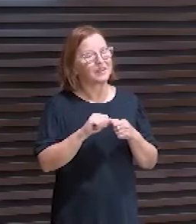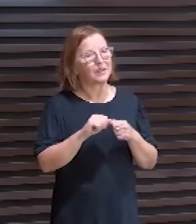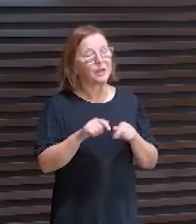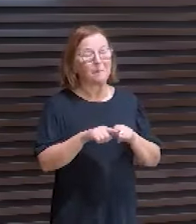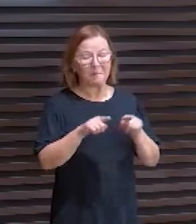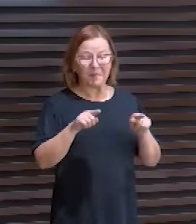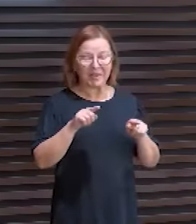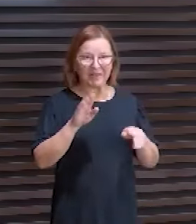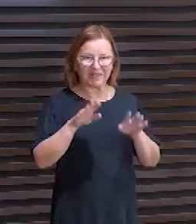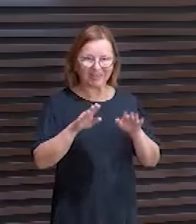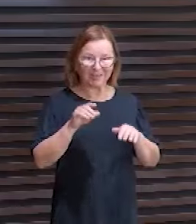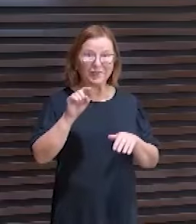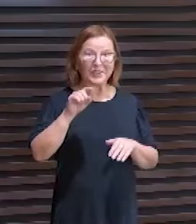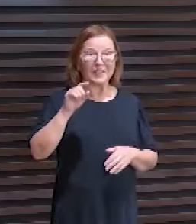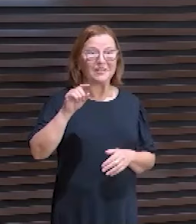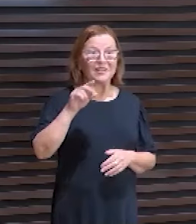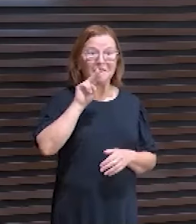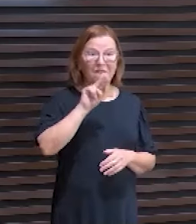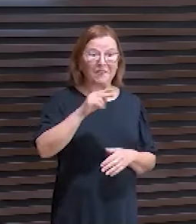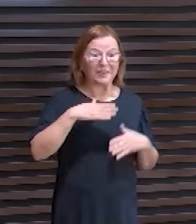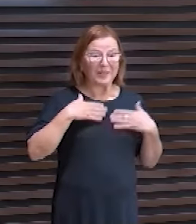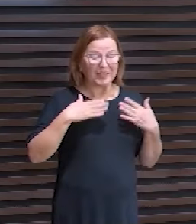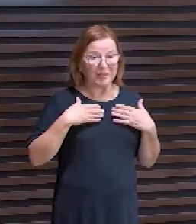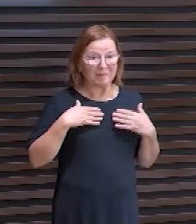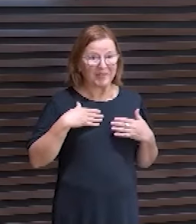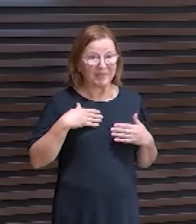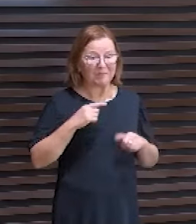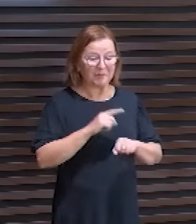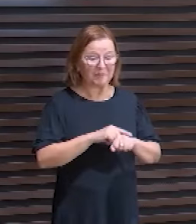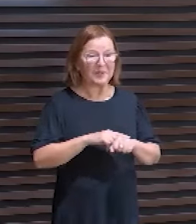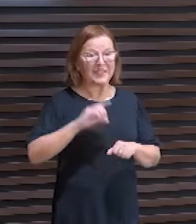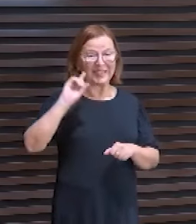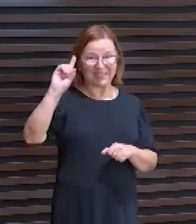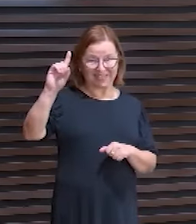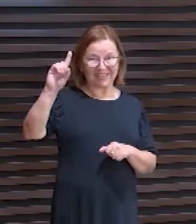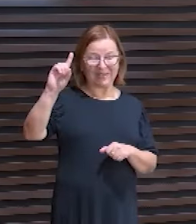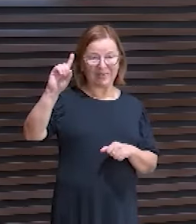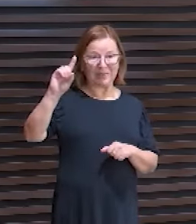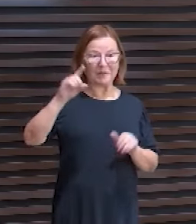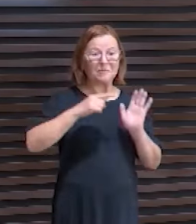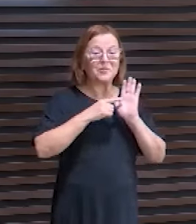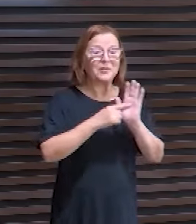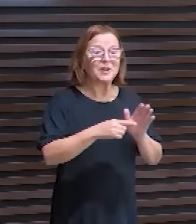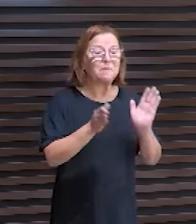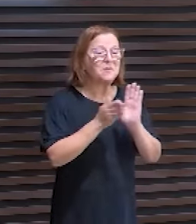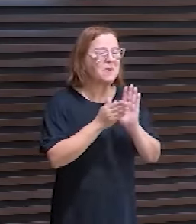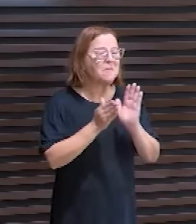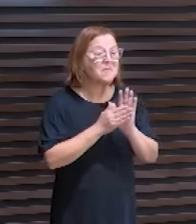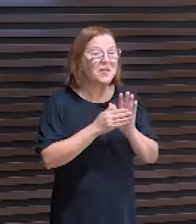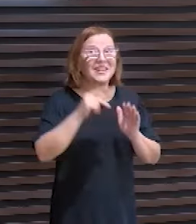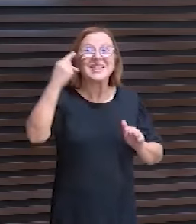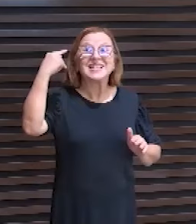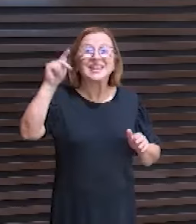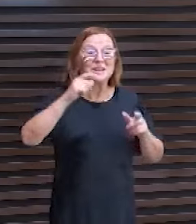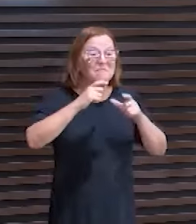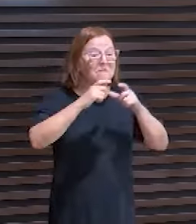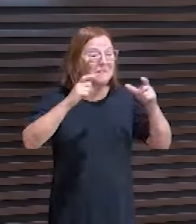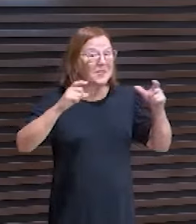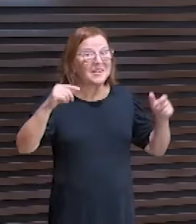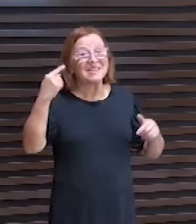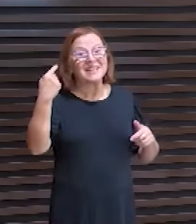Quando Deus convencer você de que a vontade dele o propósito dele é muito maior do que o